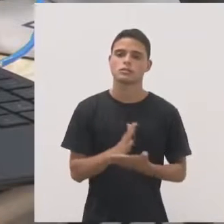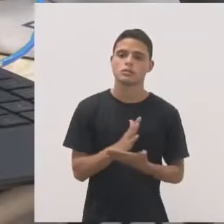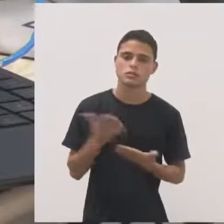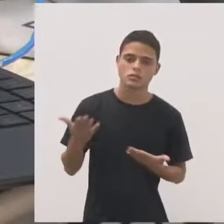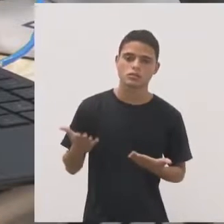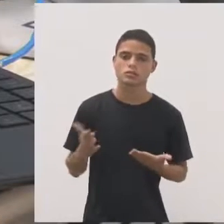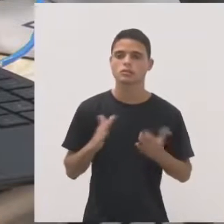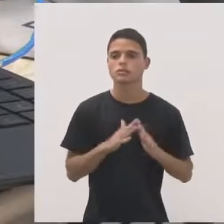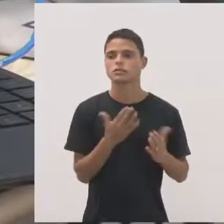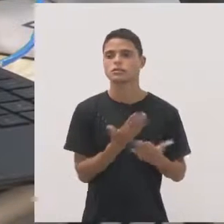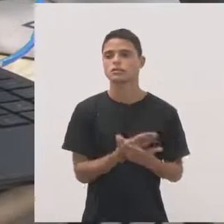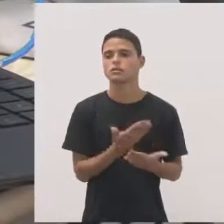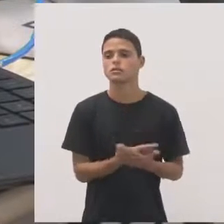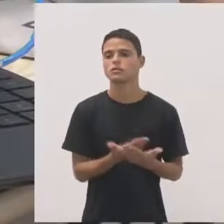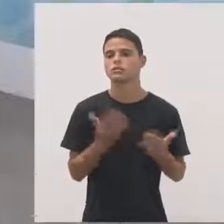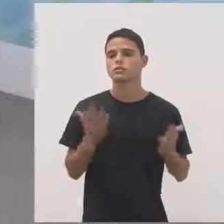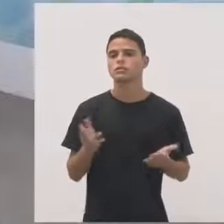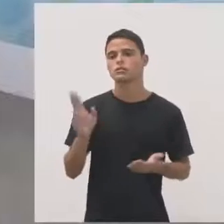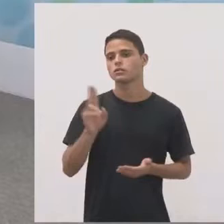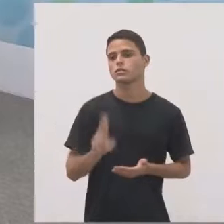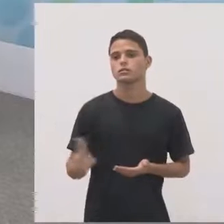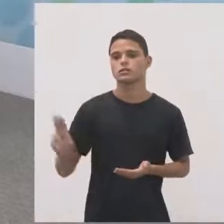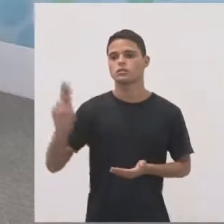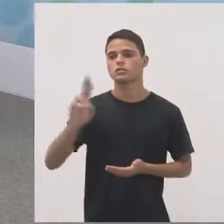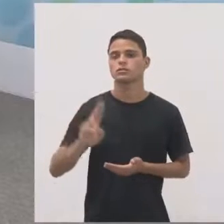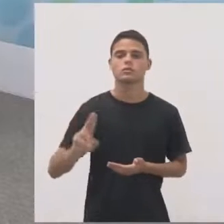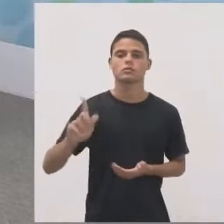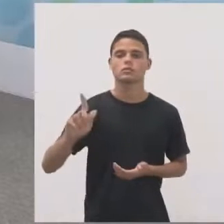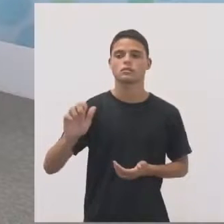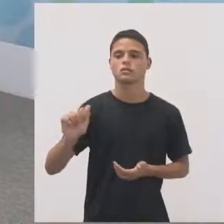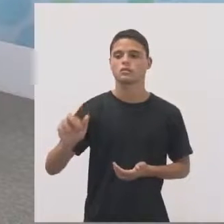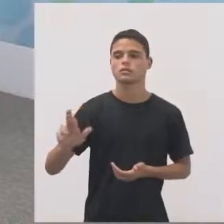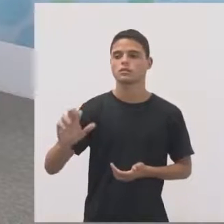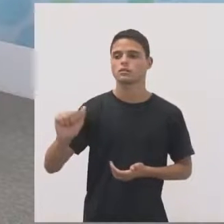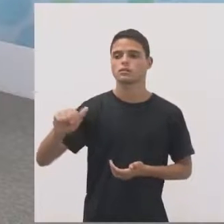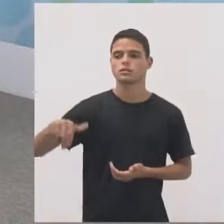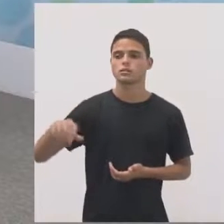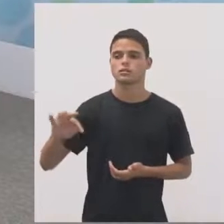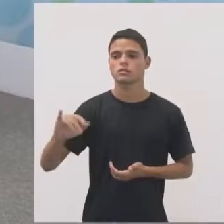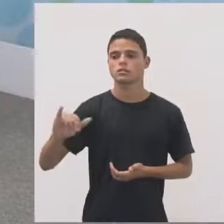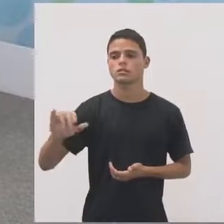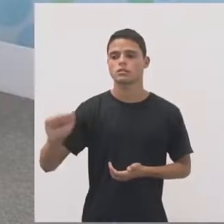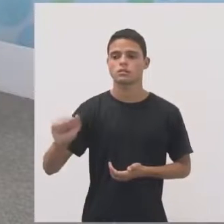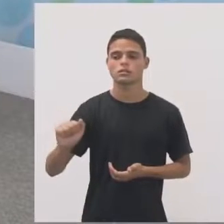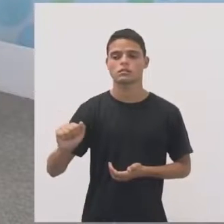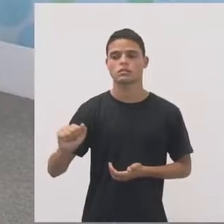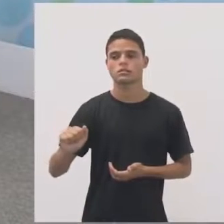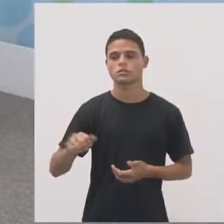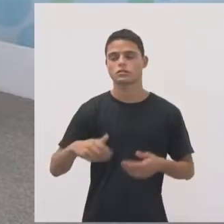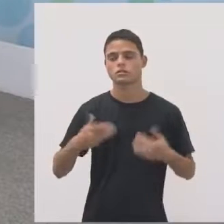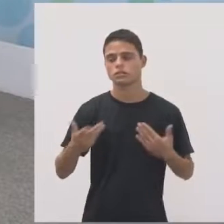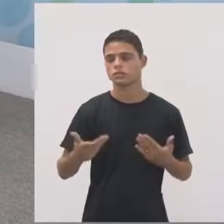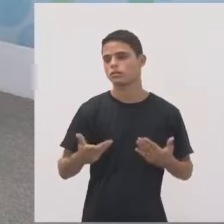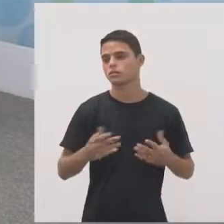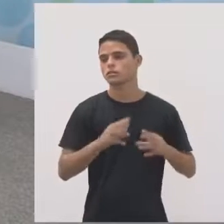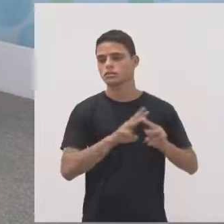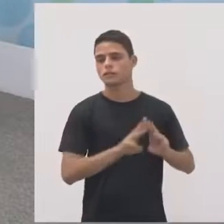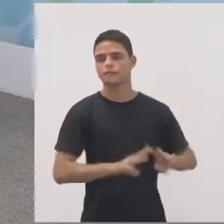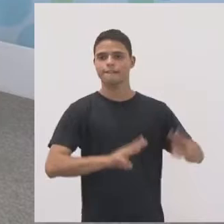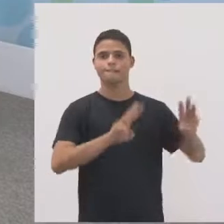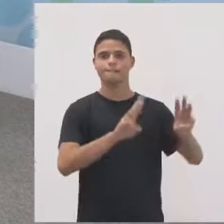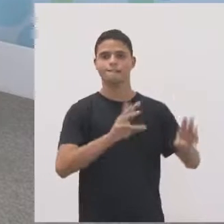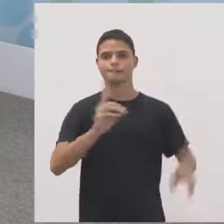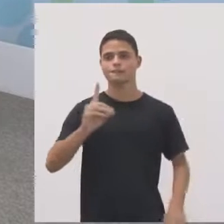algumas escolas já utilizaram essa garantia e está super funcionando, pessoal. Então, por exemplo, lá no site da